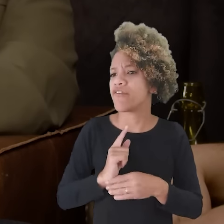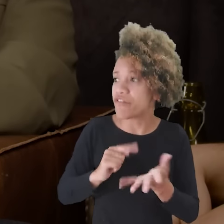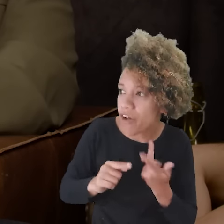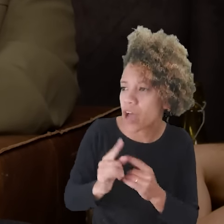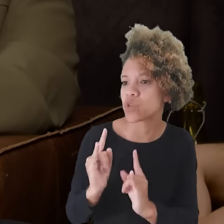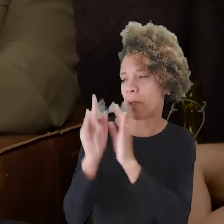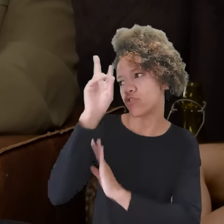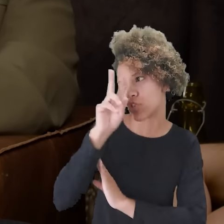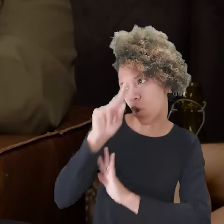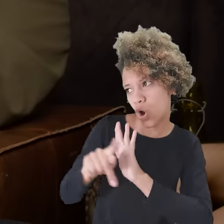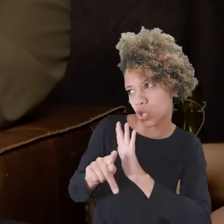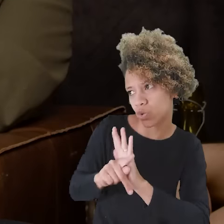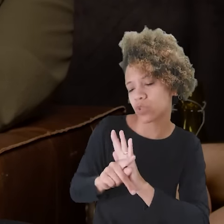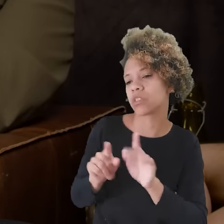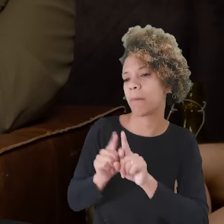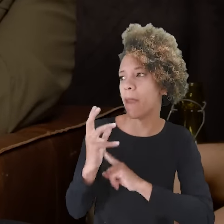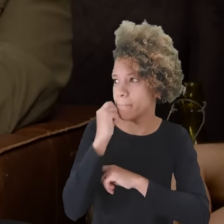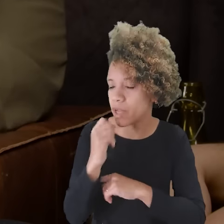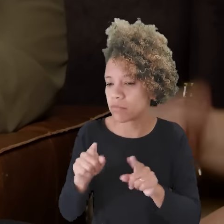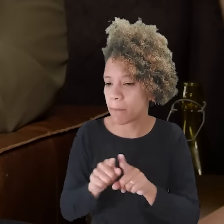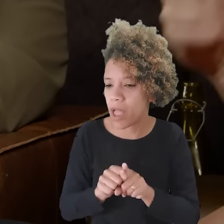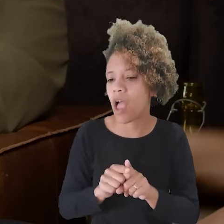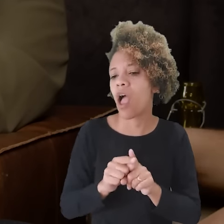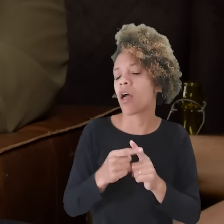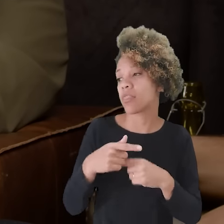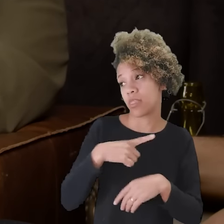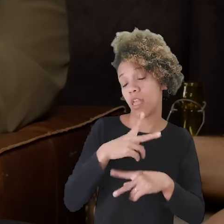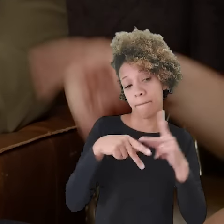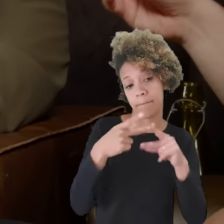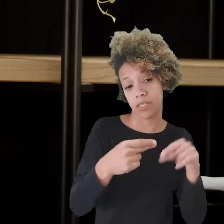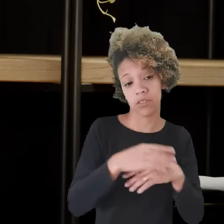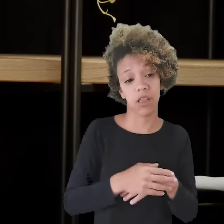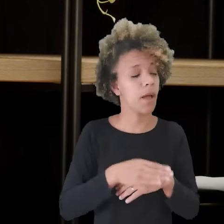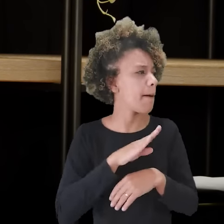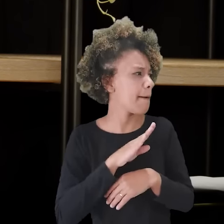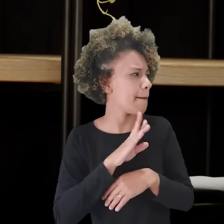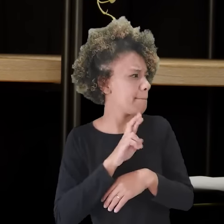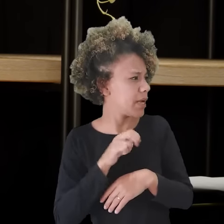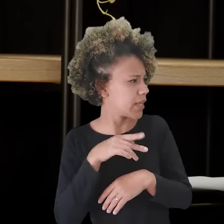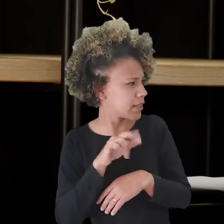E aí tem o a a bilula de brenna que é o presente do artista plástico